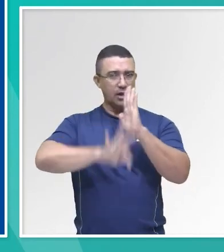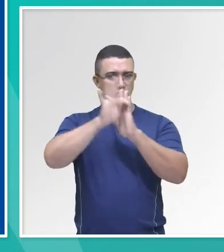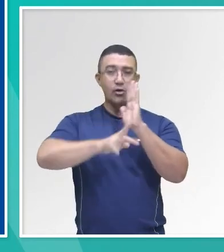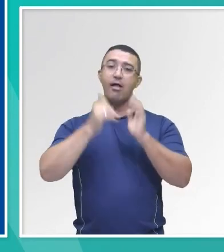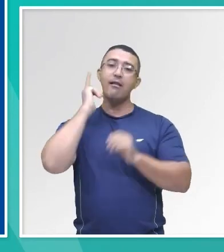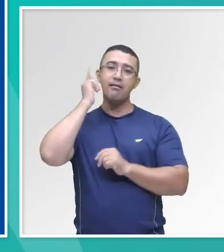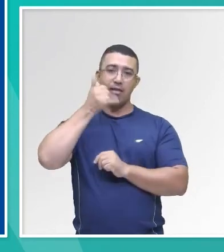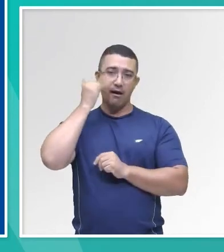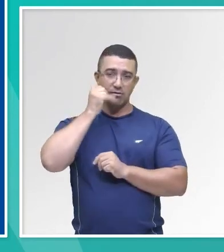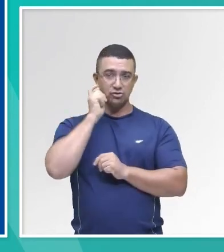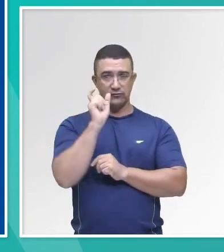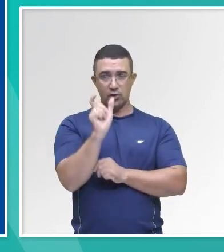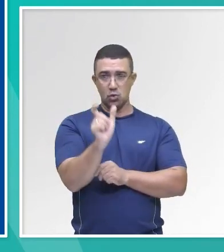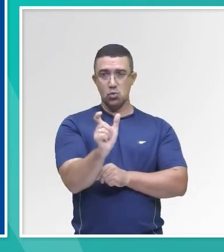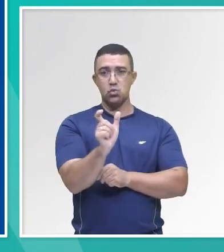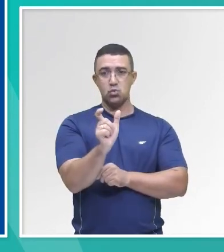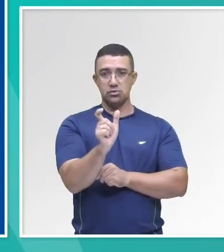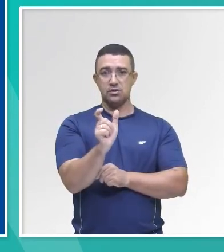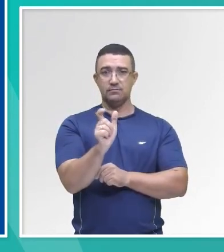Está aqui, ó, uma narrativa curta.